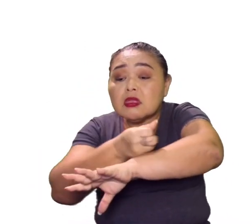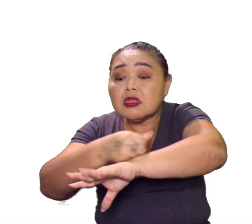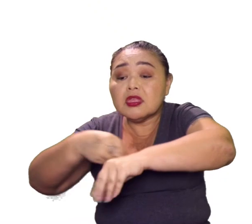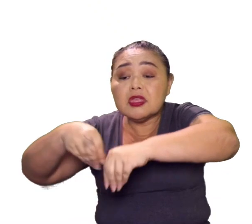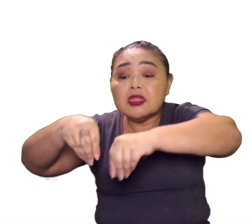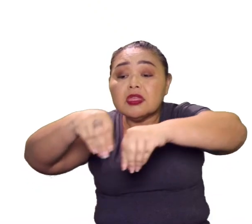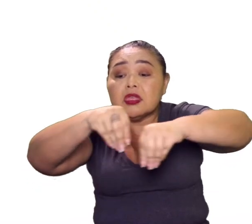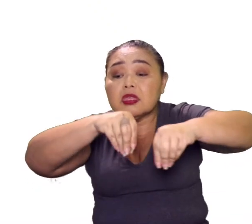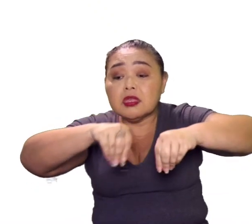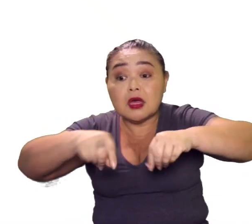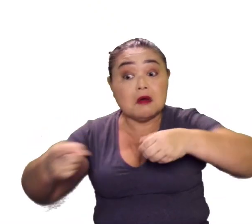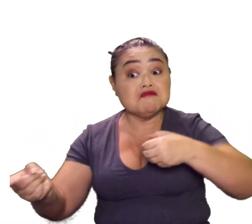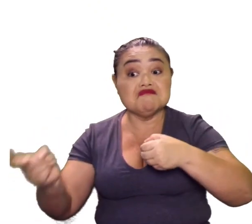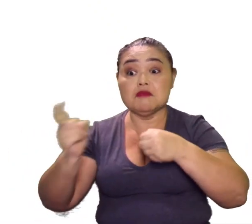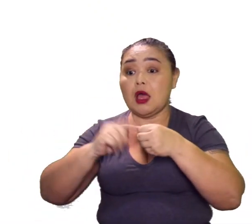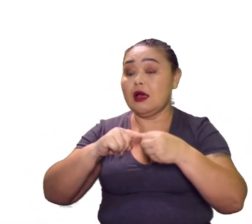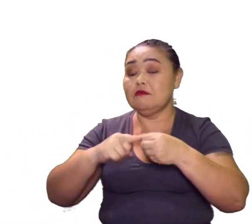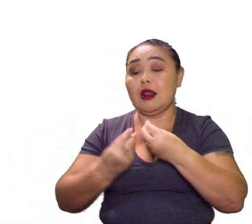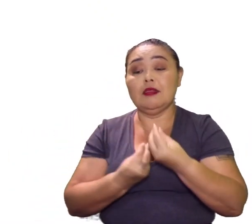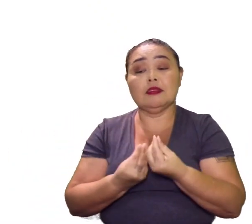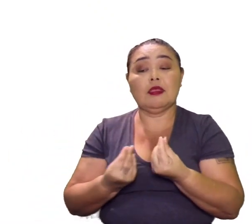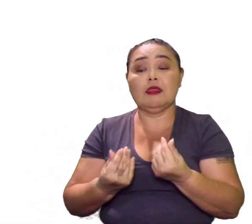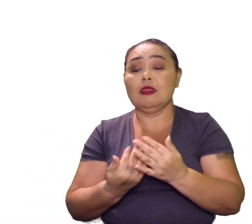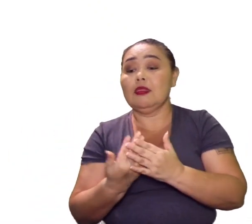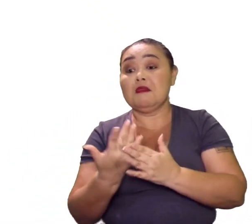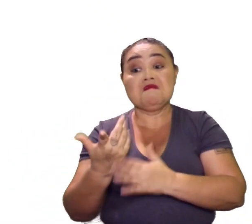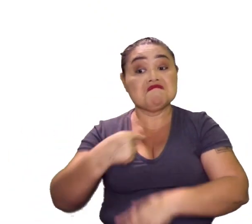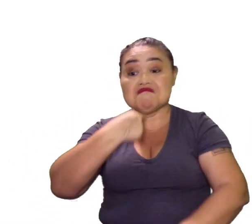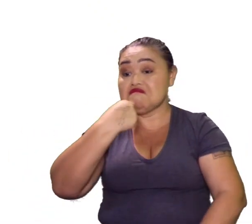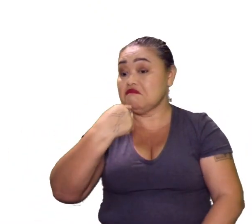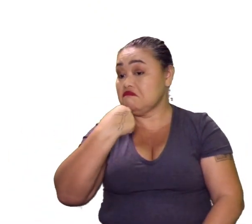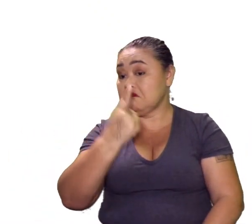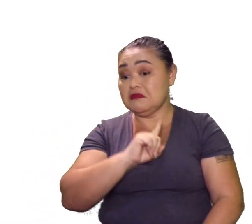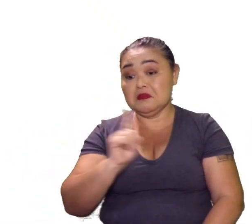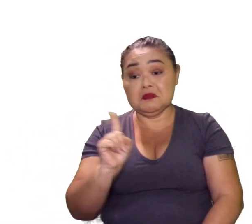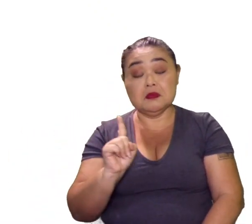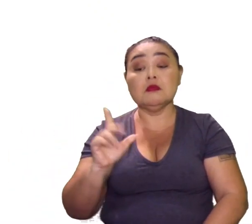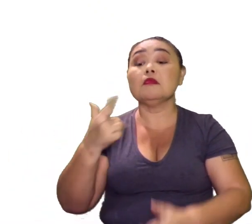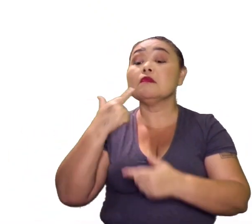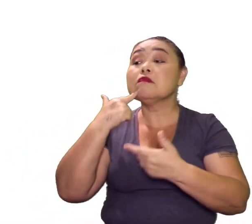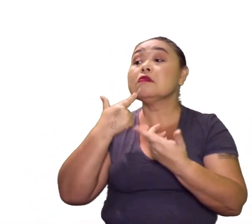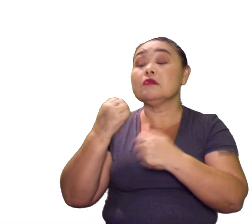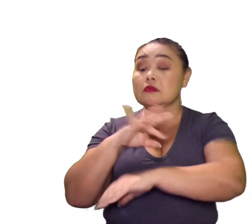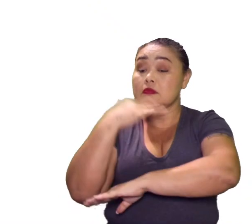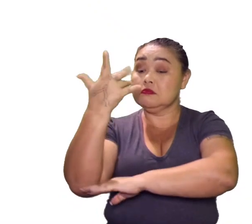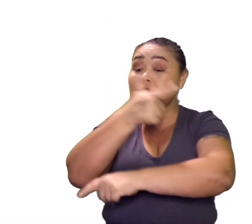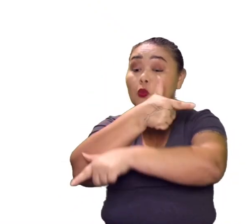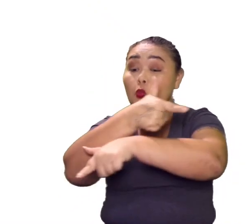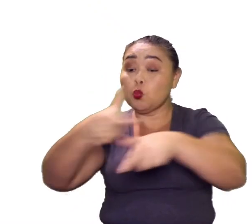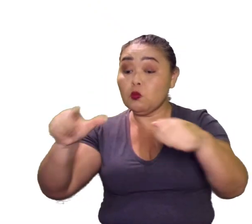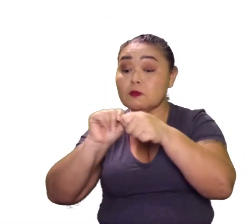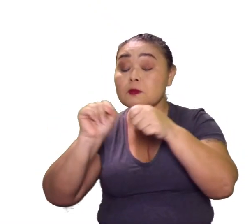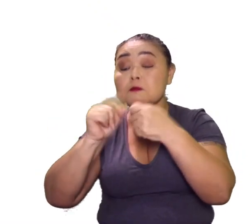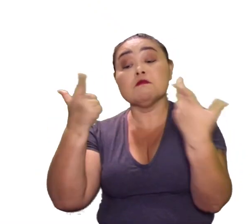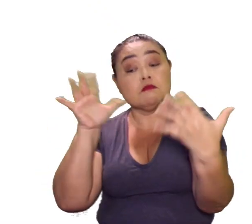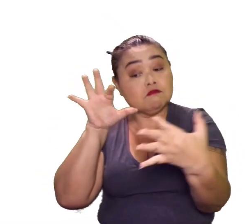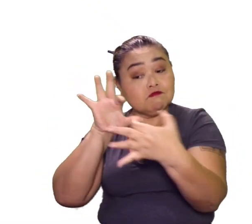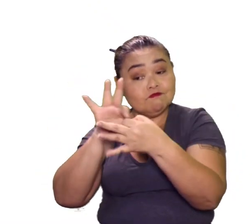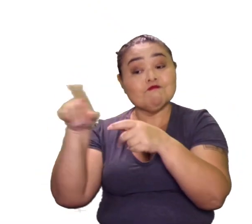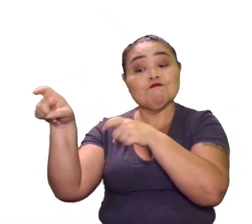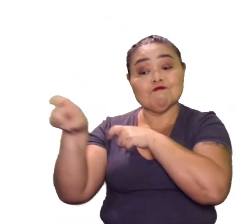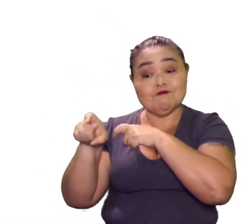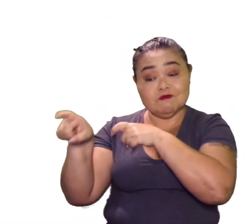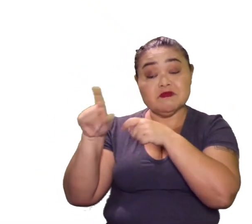não dá mais para se recuperar. Não dá de recuperar, exatamente. Então, essa questão do desmatamento ou desflorestamento está ligada às atividades